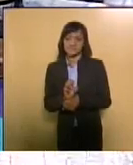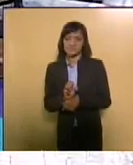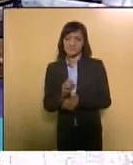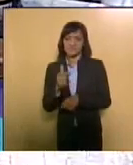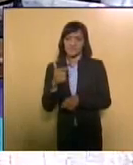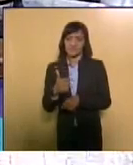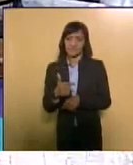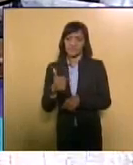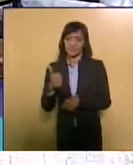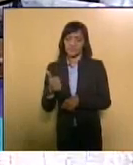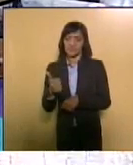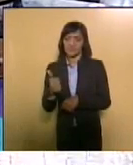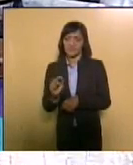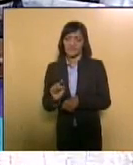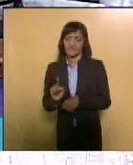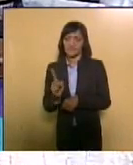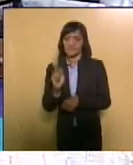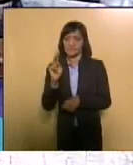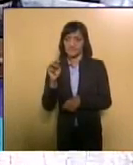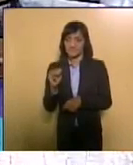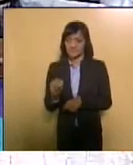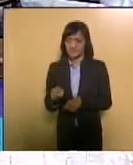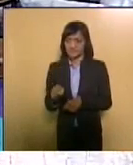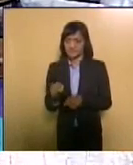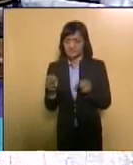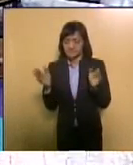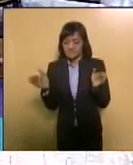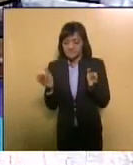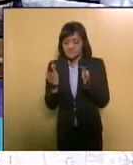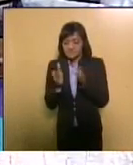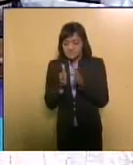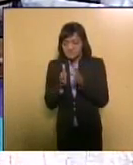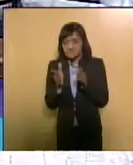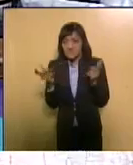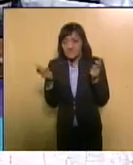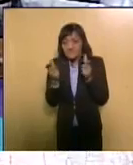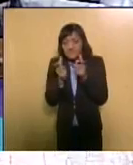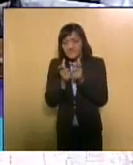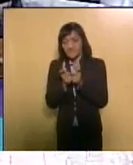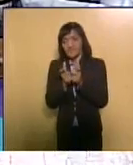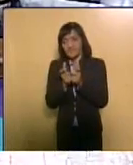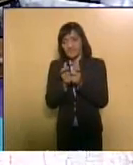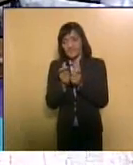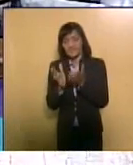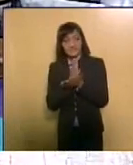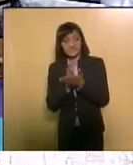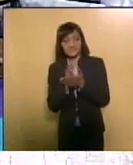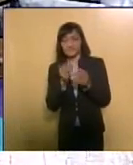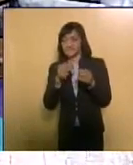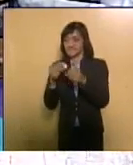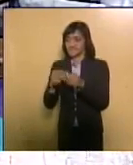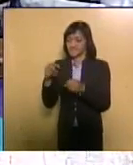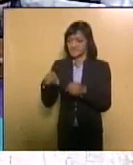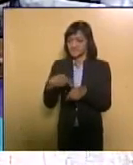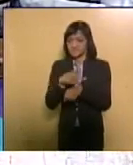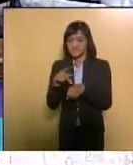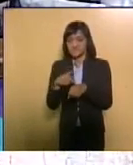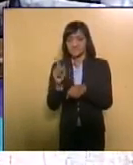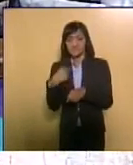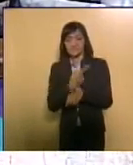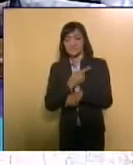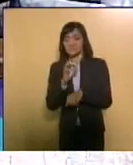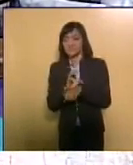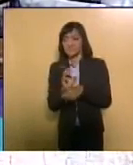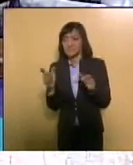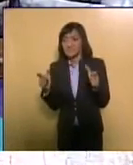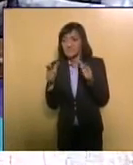21000 km qu é menor do que algumas cidades de alguns municípios do nosso país o nosso estado